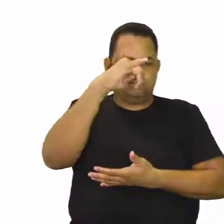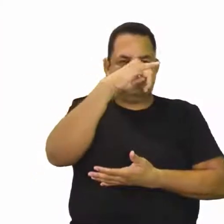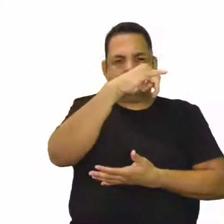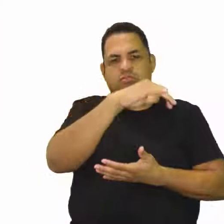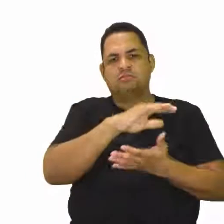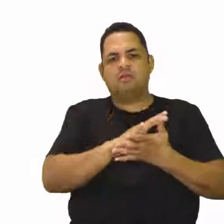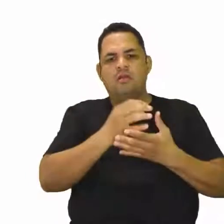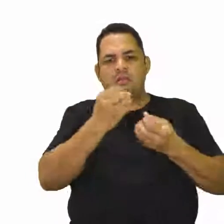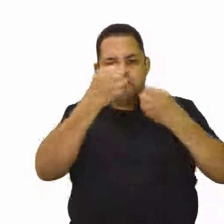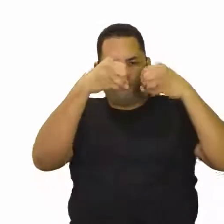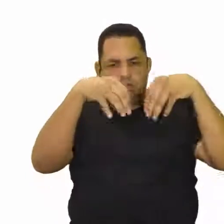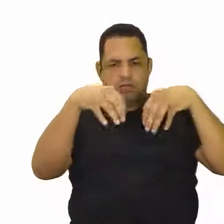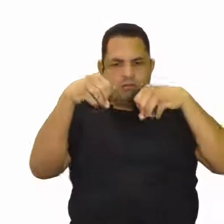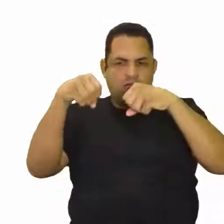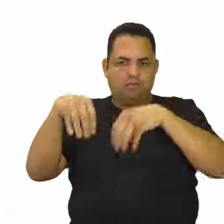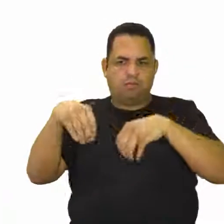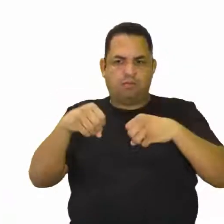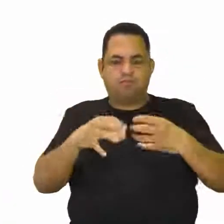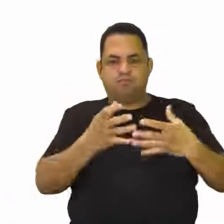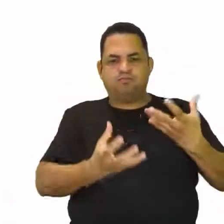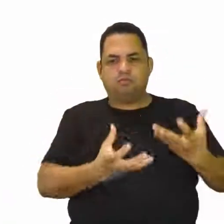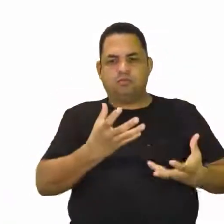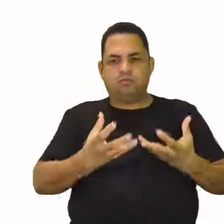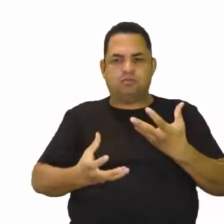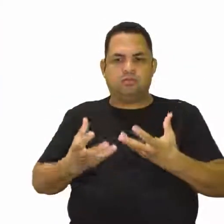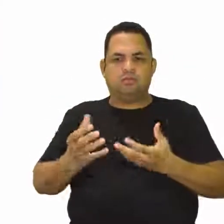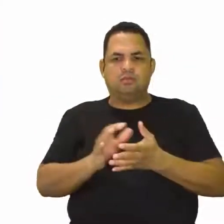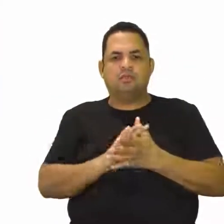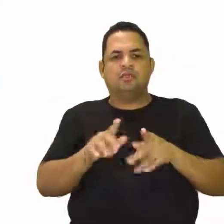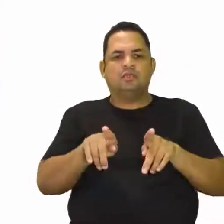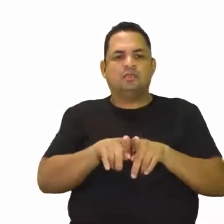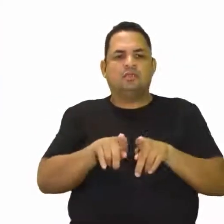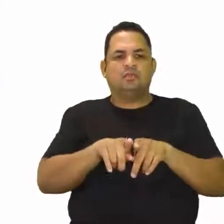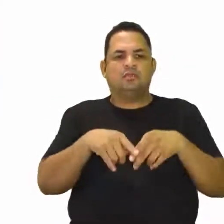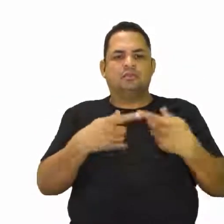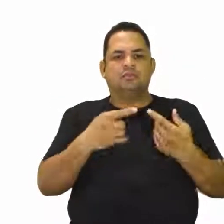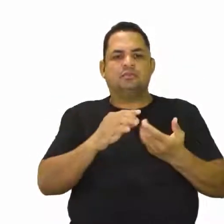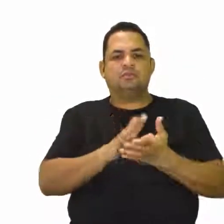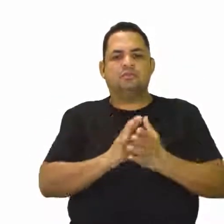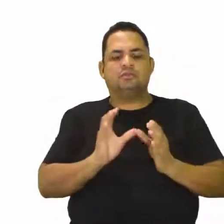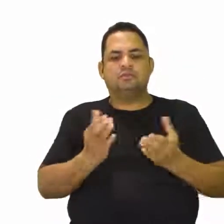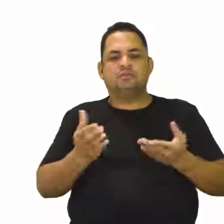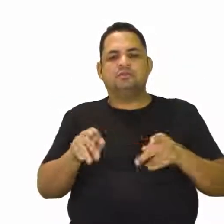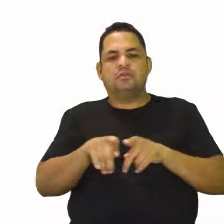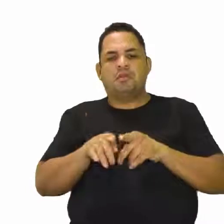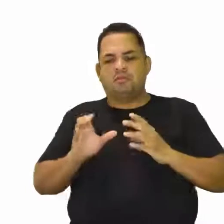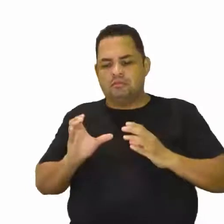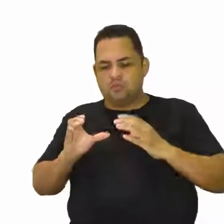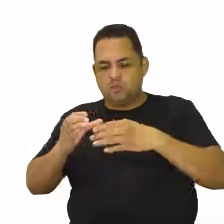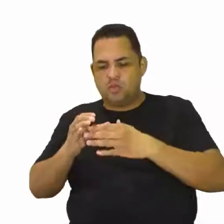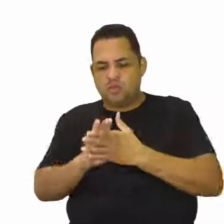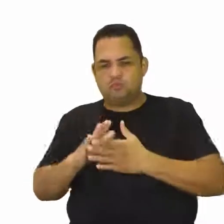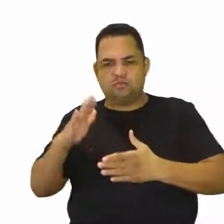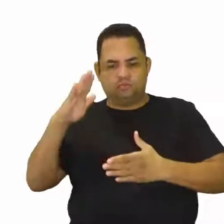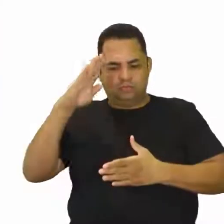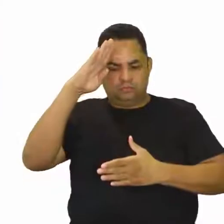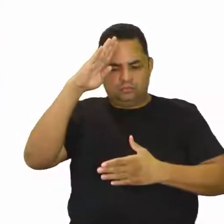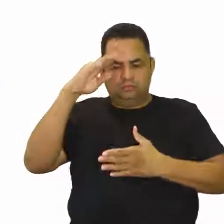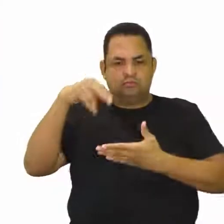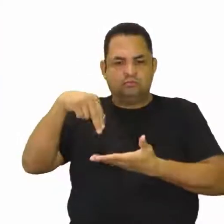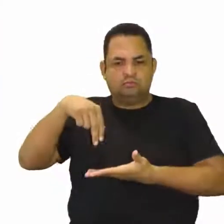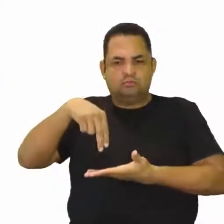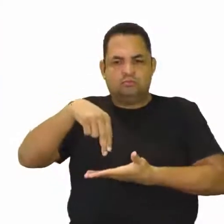Luftwaffe, a Força Aérea Alemã. E, consequentemente, as tropas de ocupação por